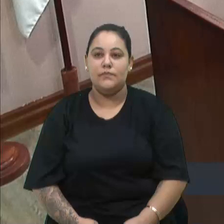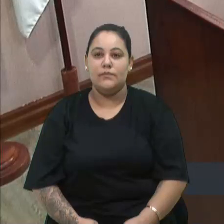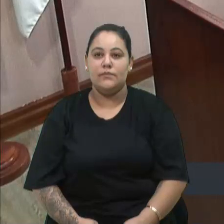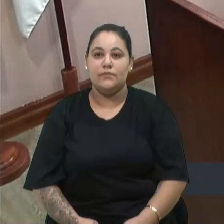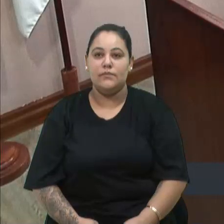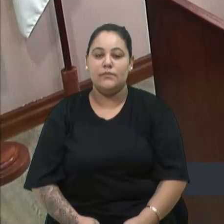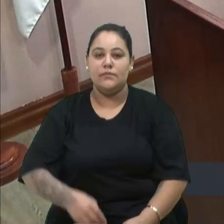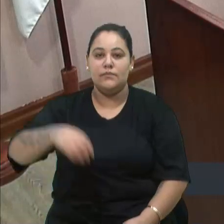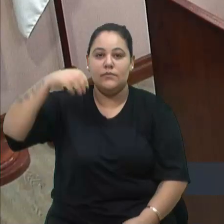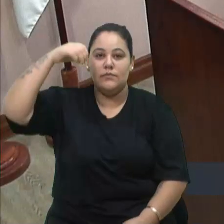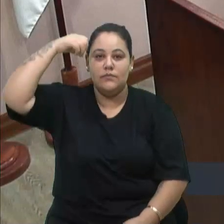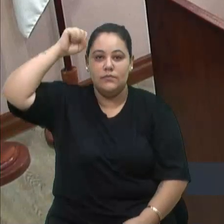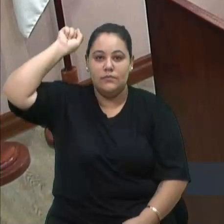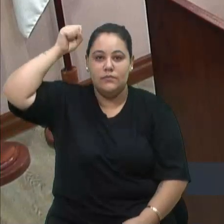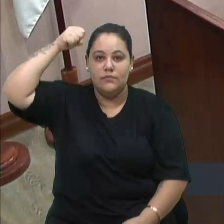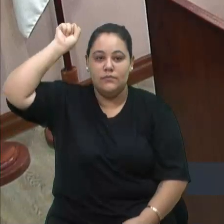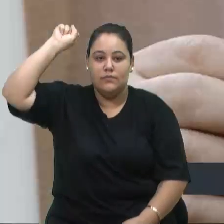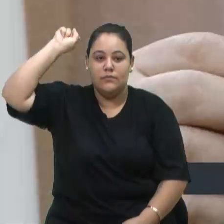Clóvis de Oliveira.